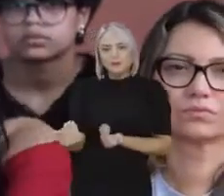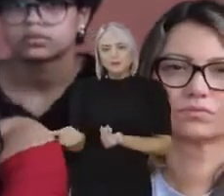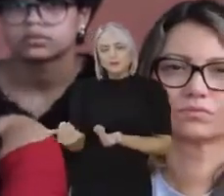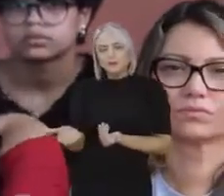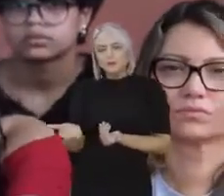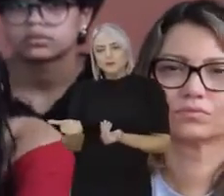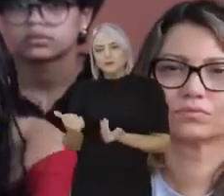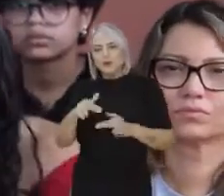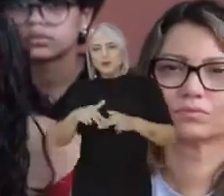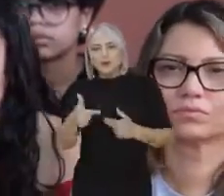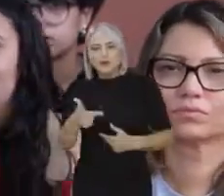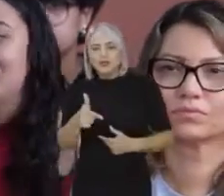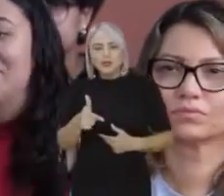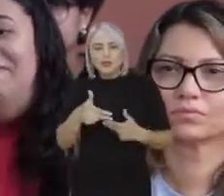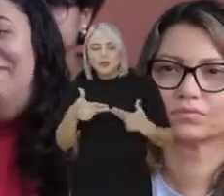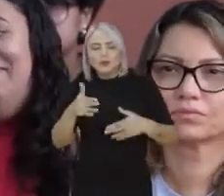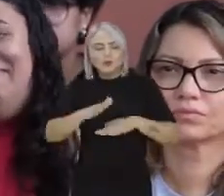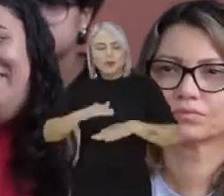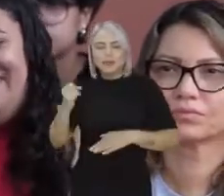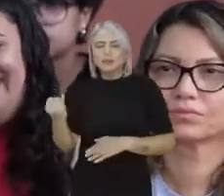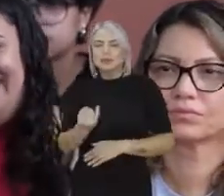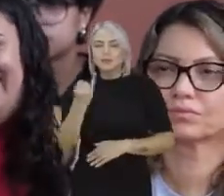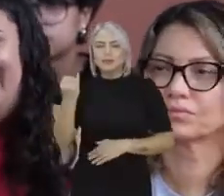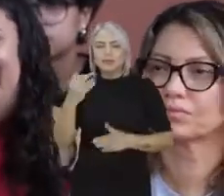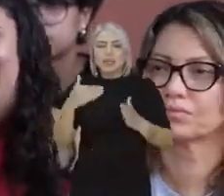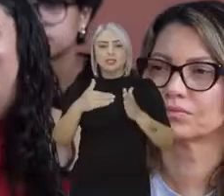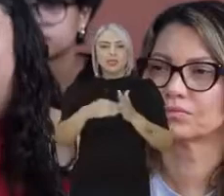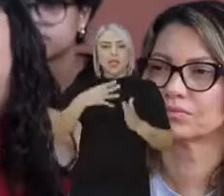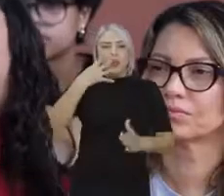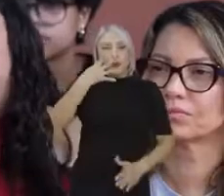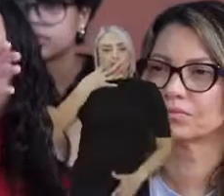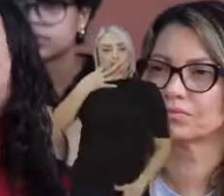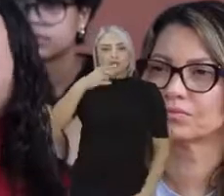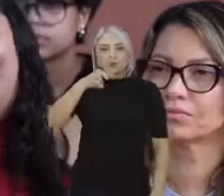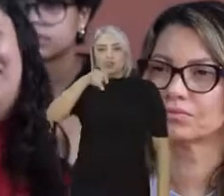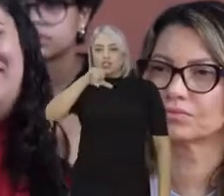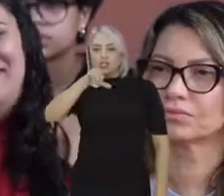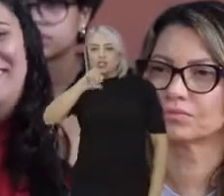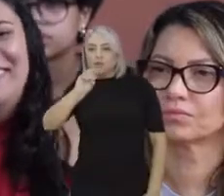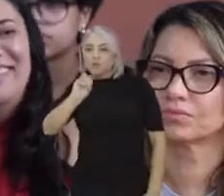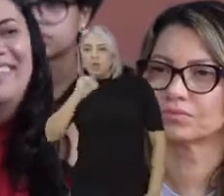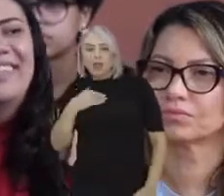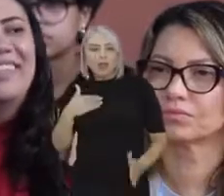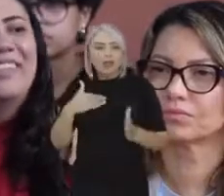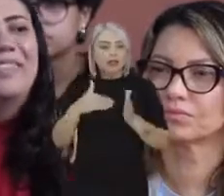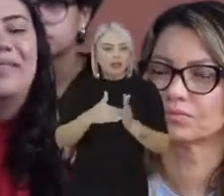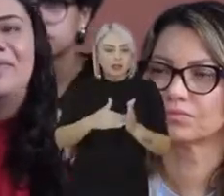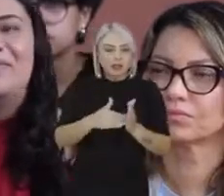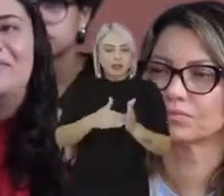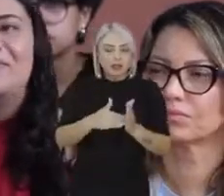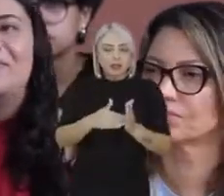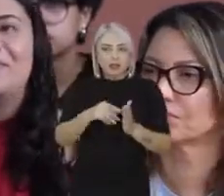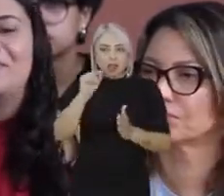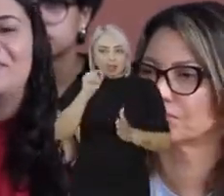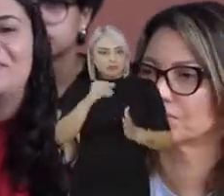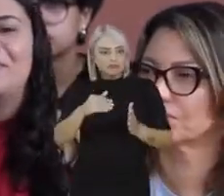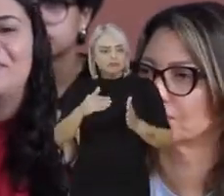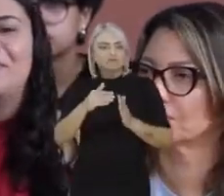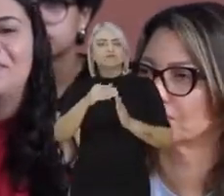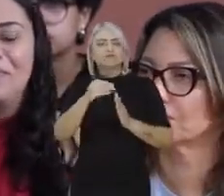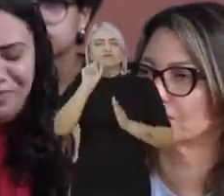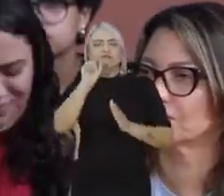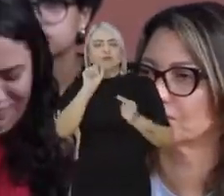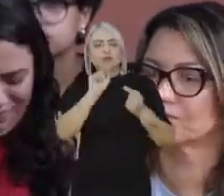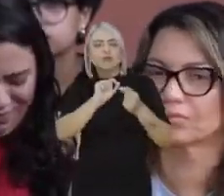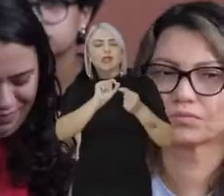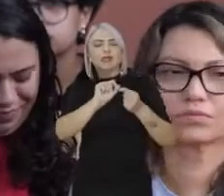mais importante até o dia 4 de maio para a gente atingir tudo isso que nós queremos aqui do que fazer campanha